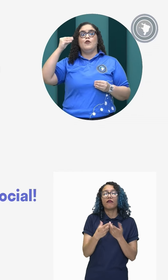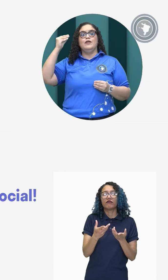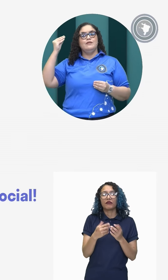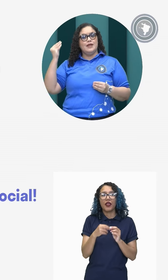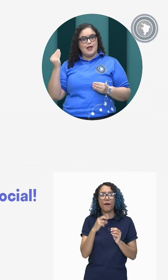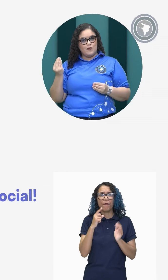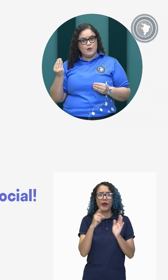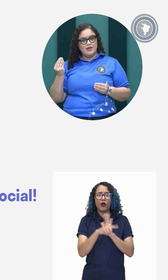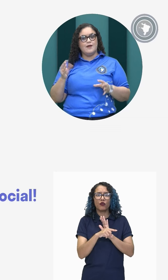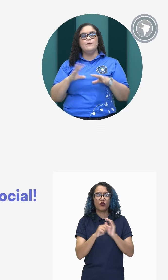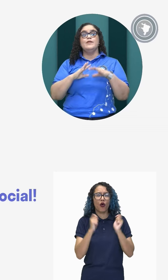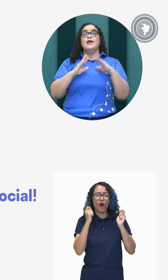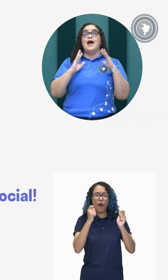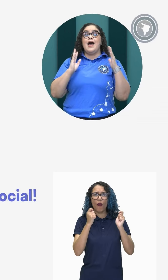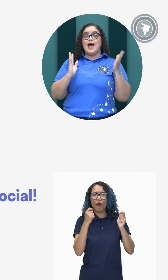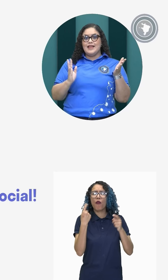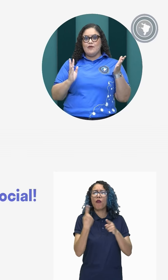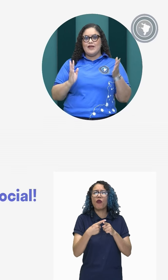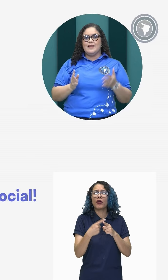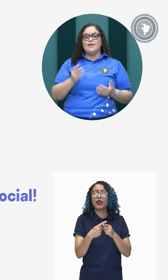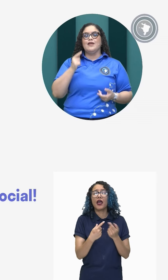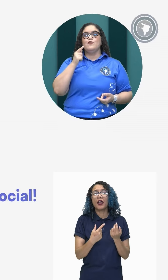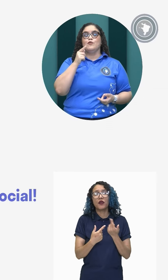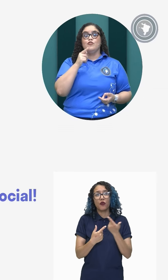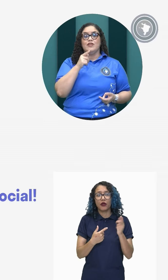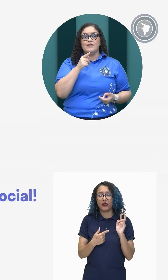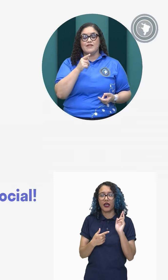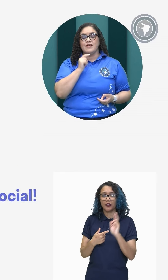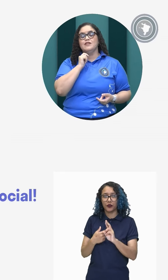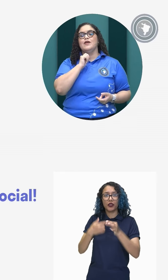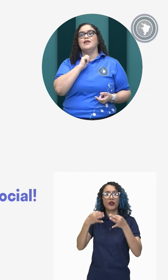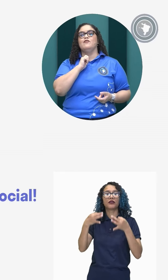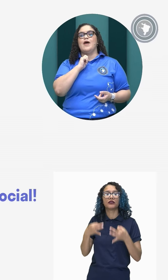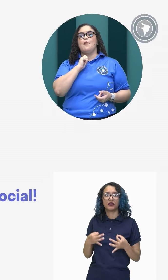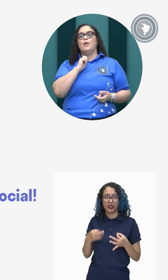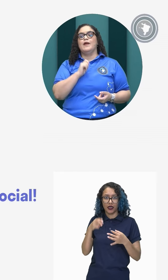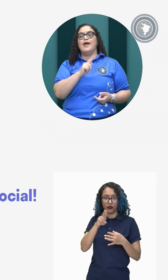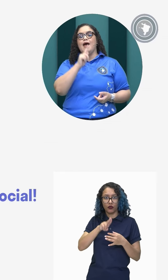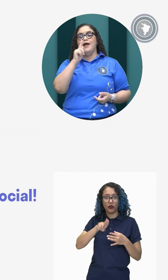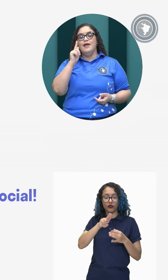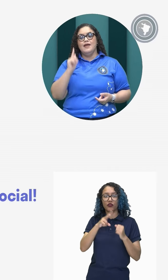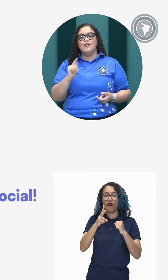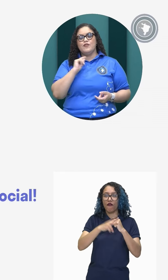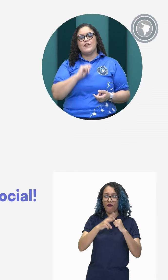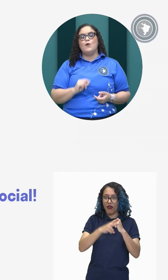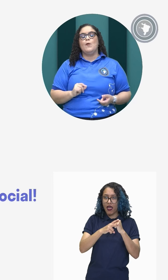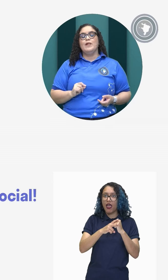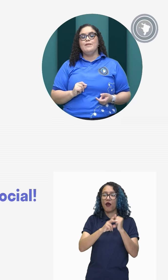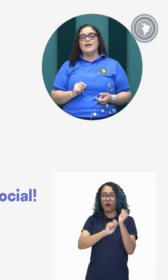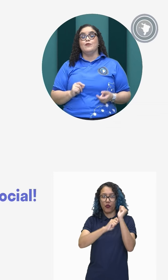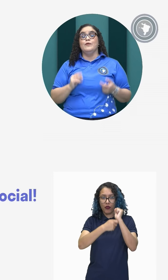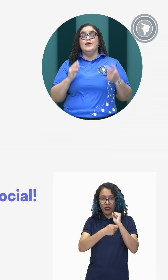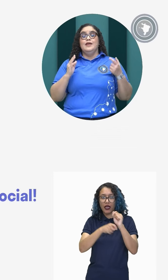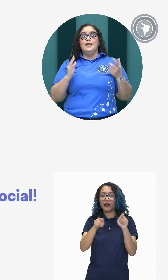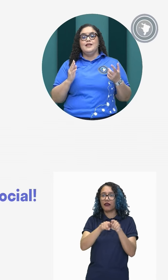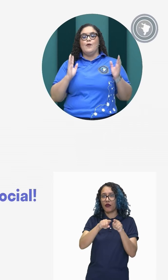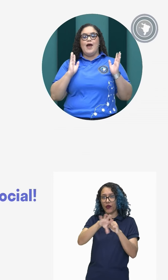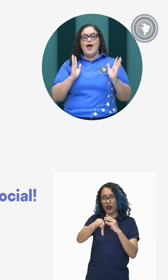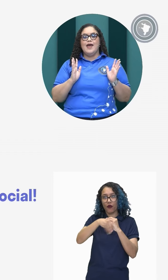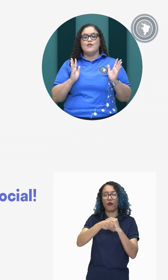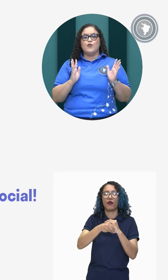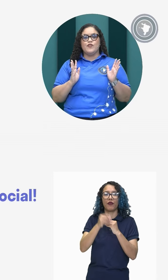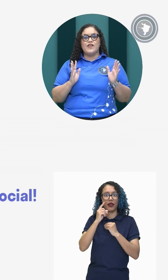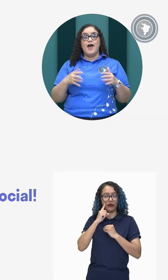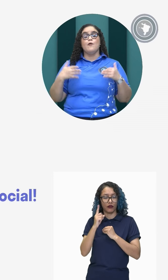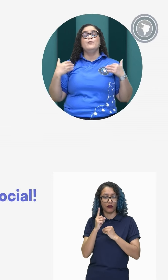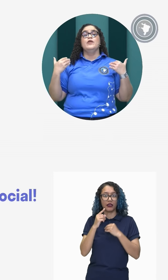outro foi e respondeu adequadamente, utilizando aí o verbo bloquear e o seu complemento. Então,